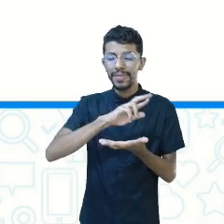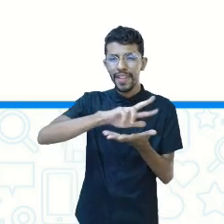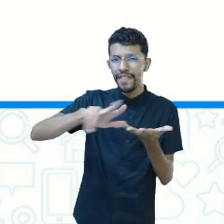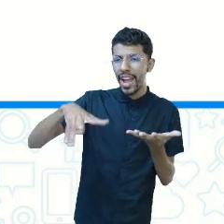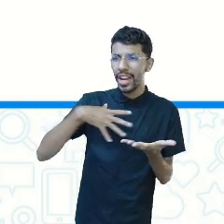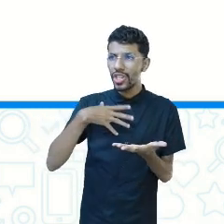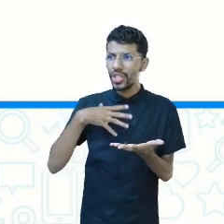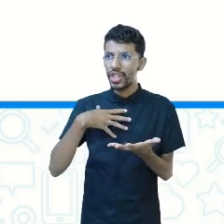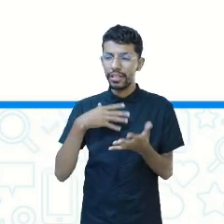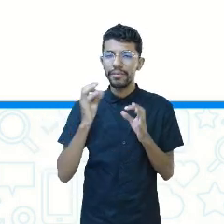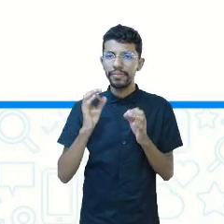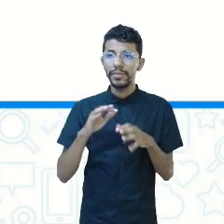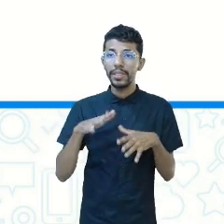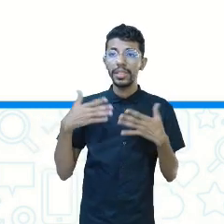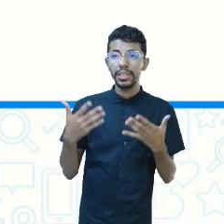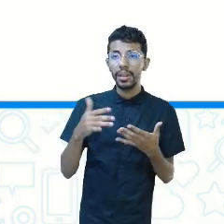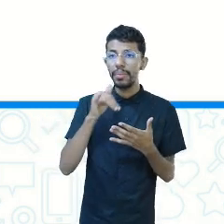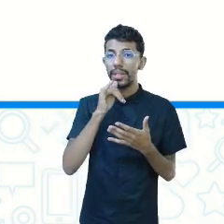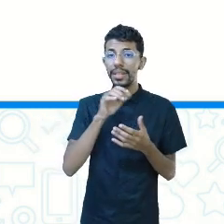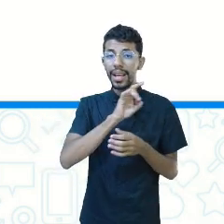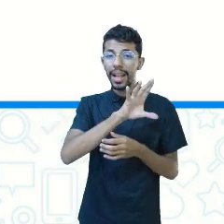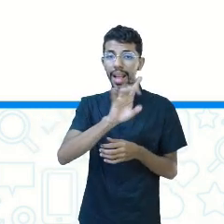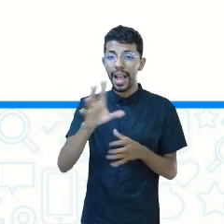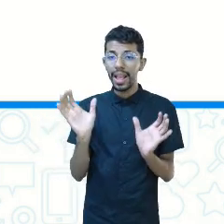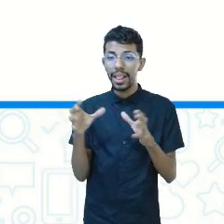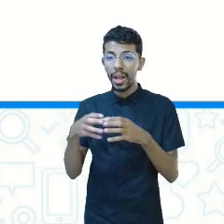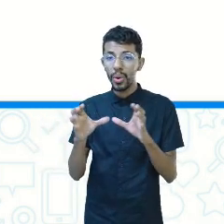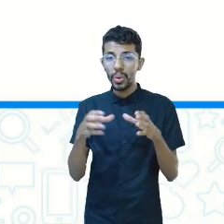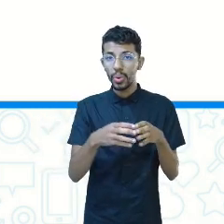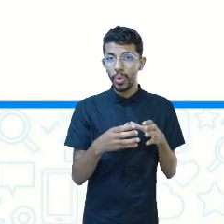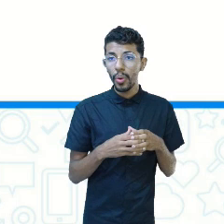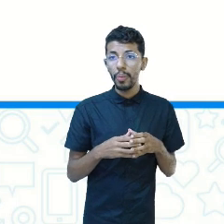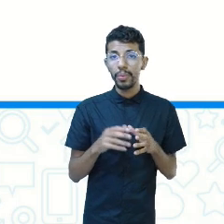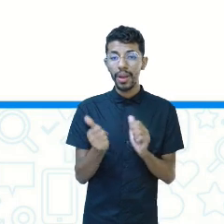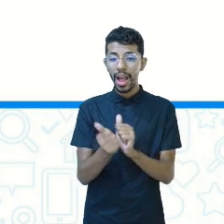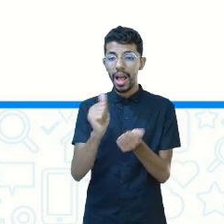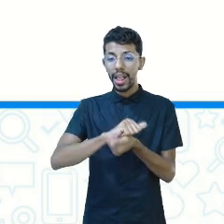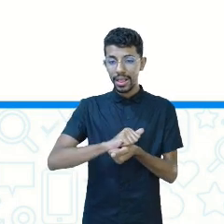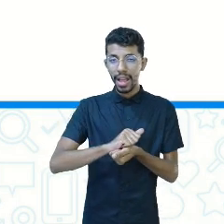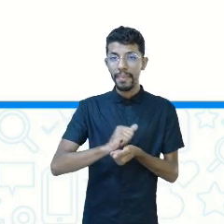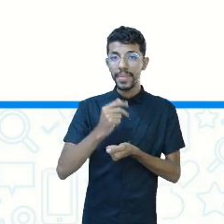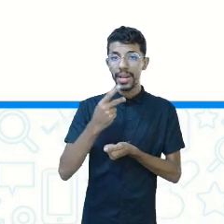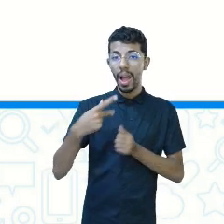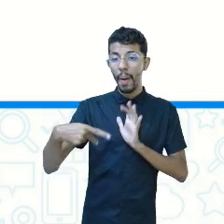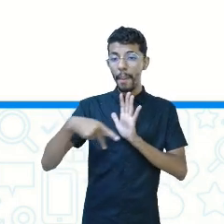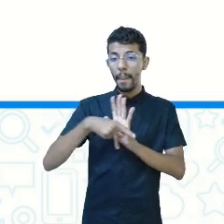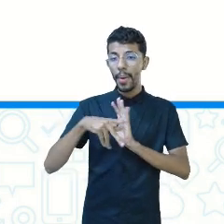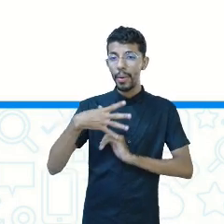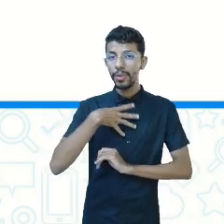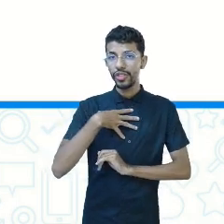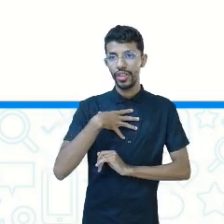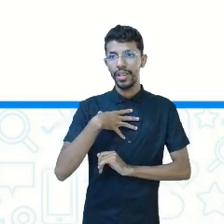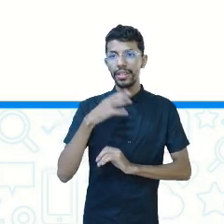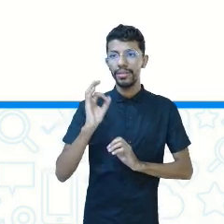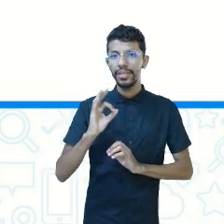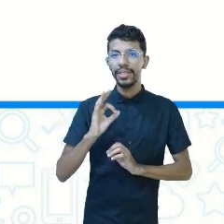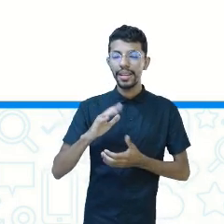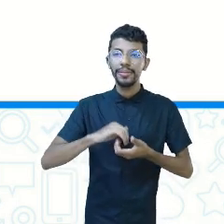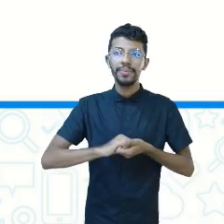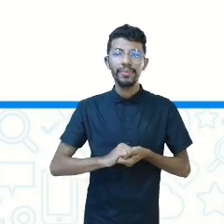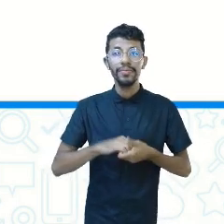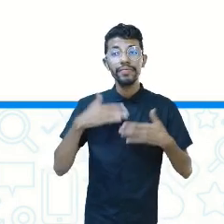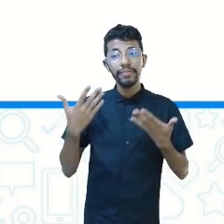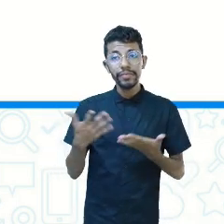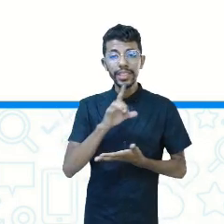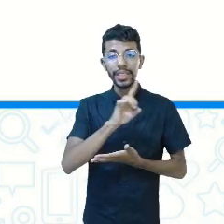chão, né? Então, cada grupo adapta a brincadeira ao seu modo, do seu jeito.